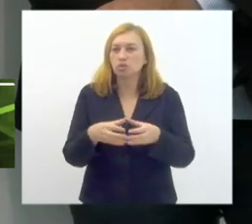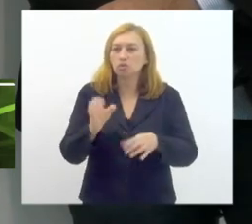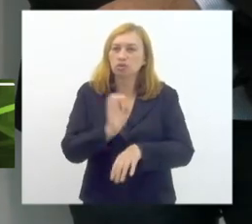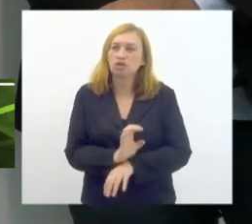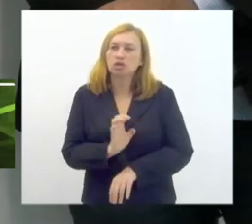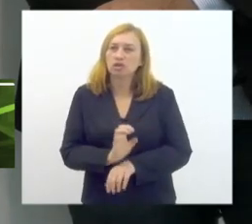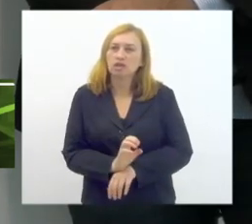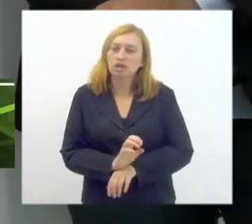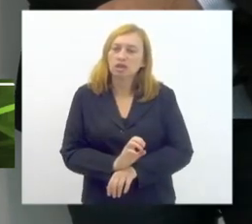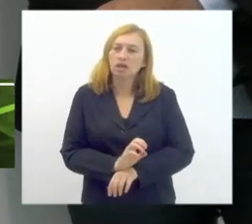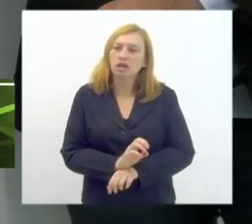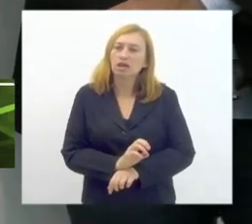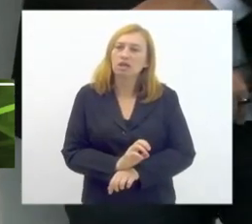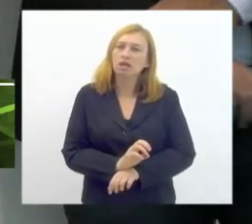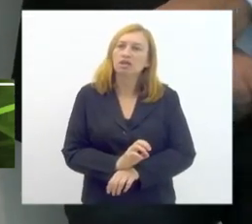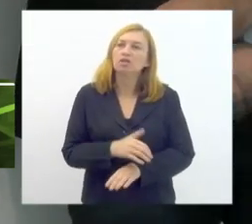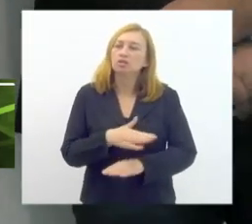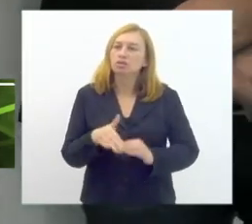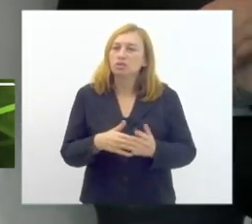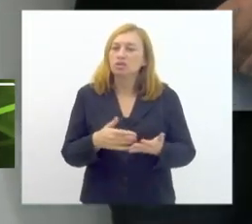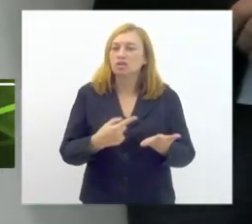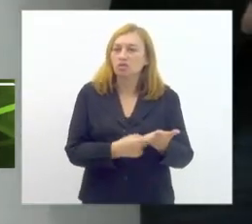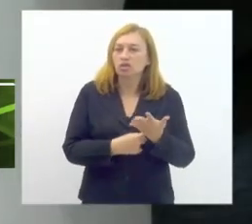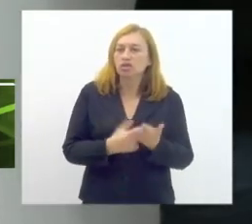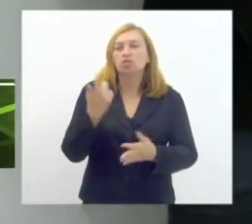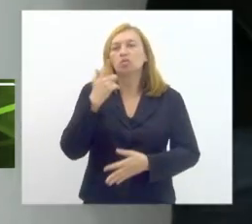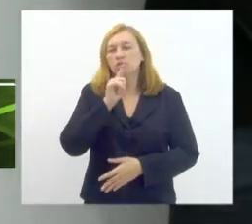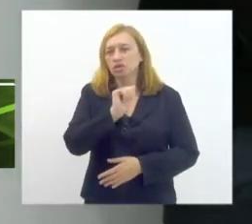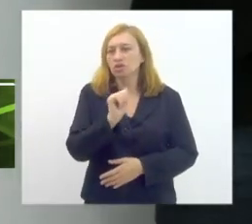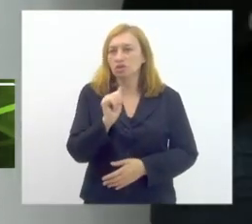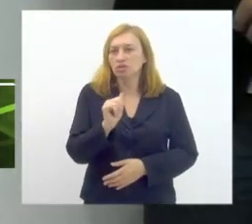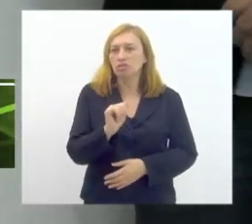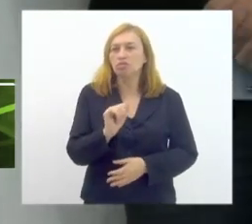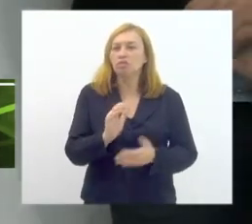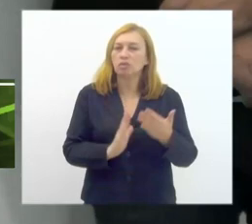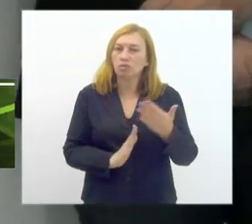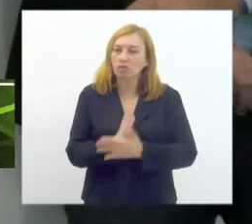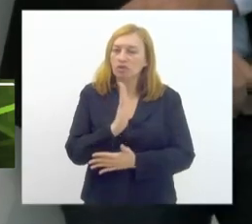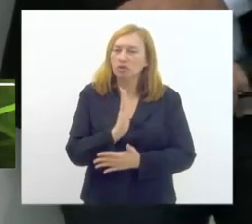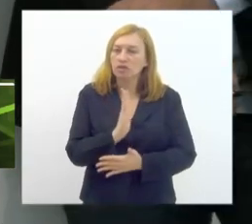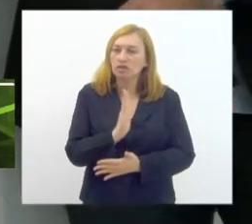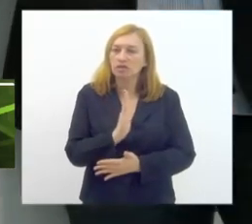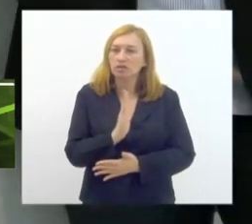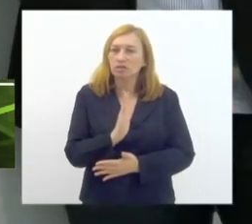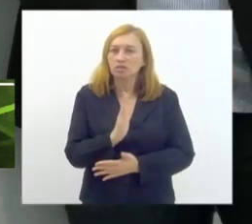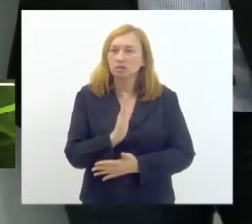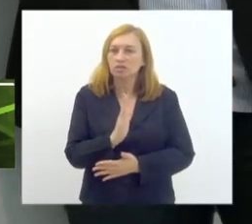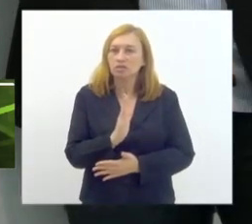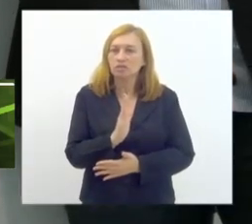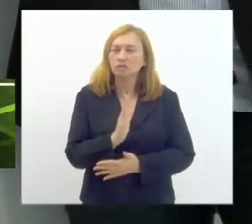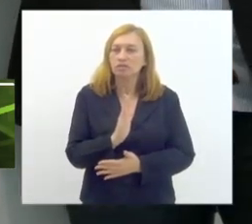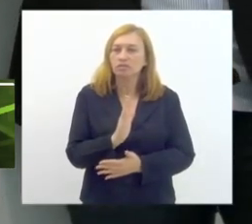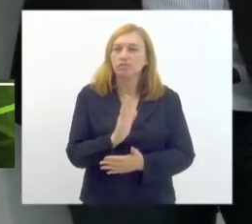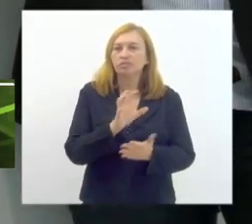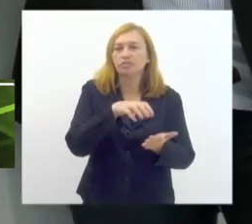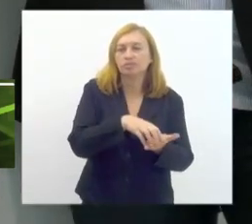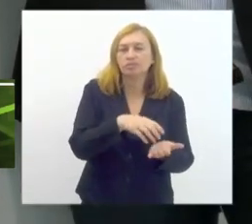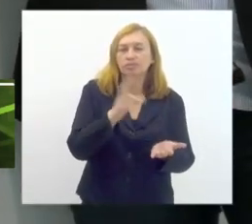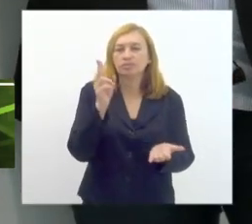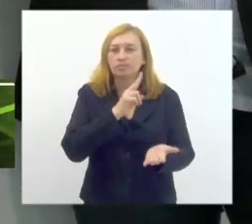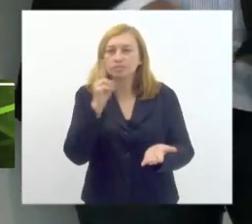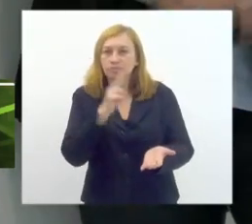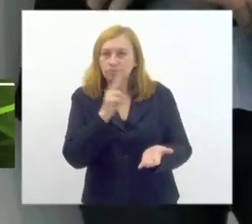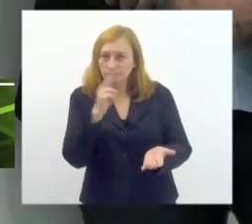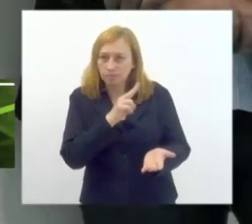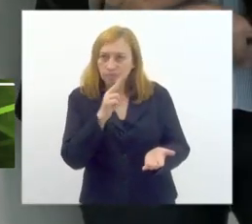o Lenine, né, ajudando muito a gente conseguiu fazer uma aprovação da rede de urgência e emergência, e